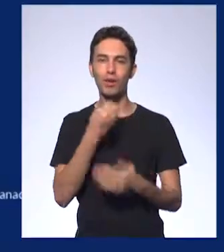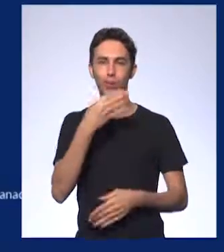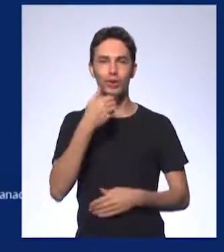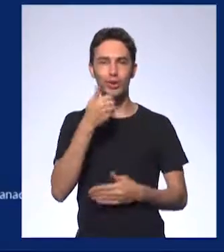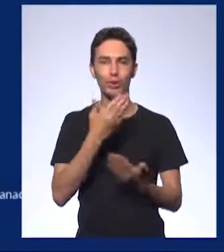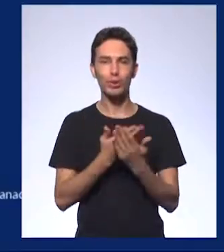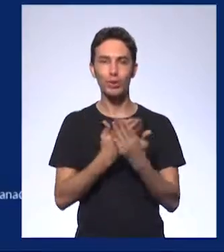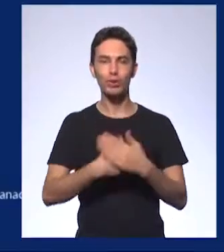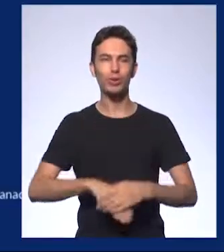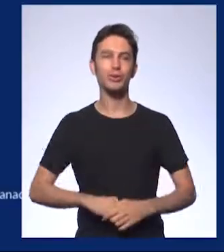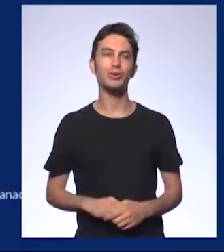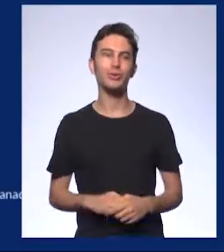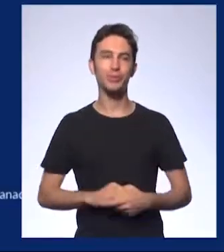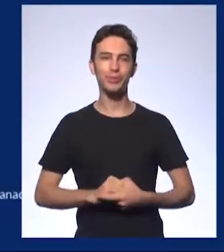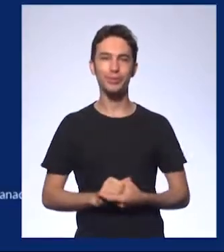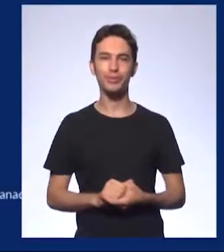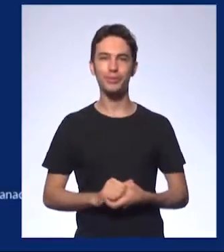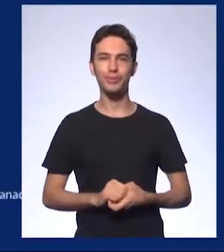estudos!